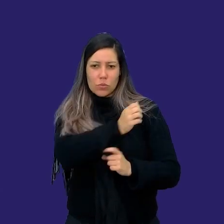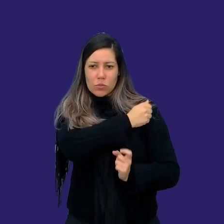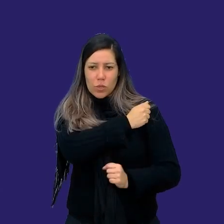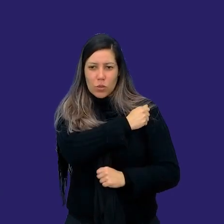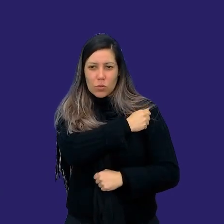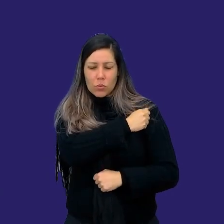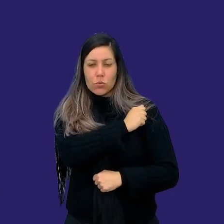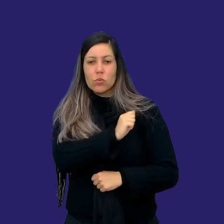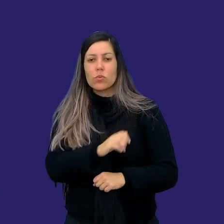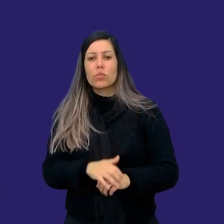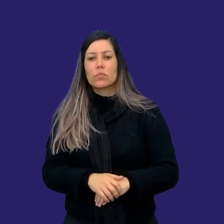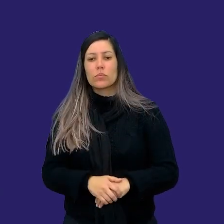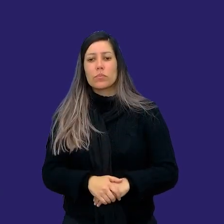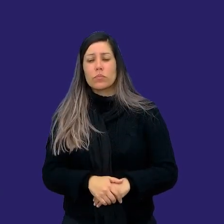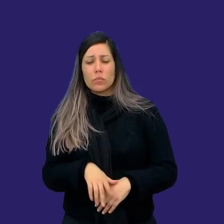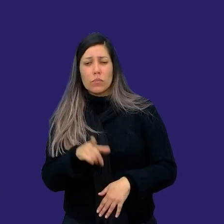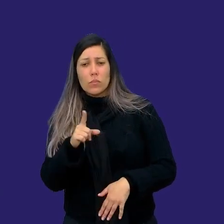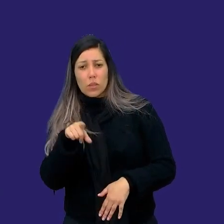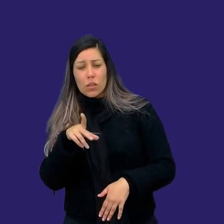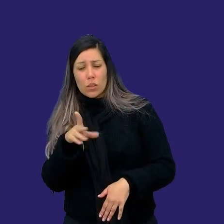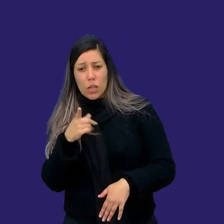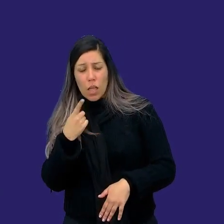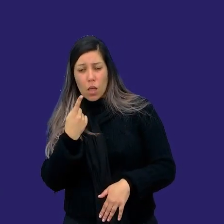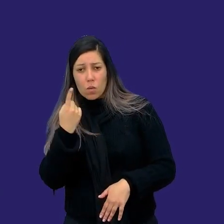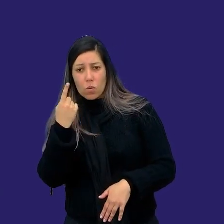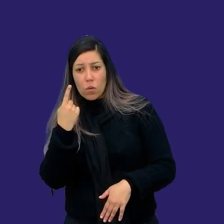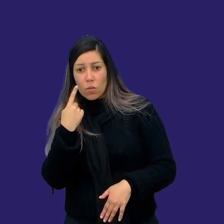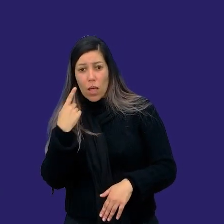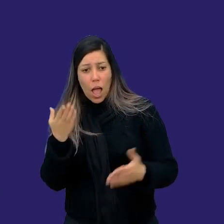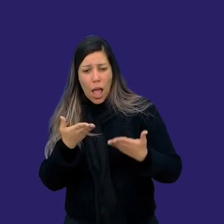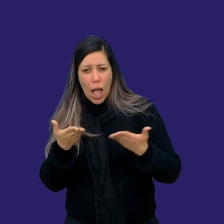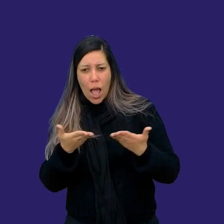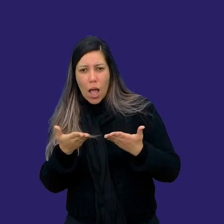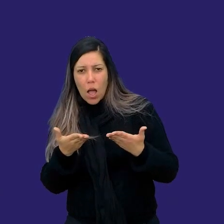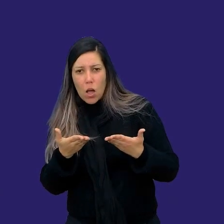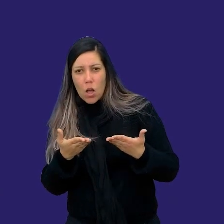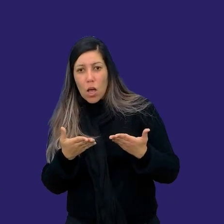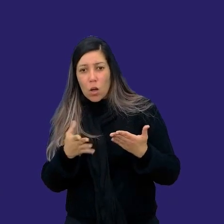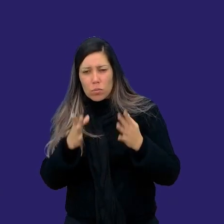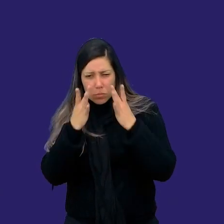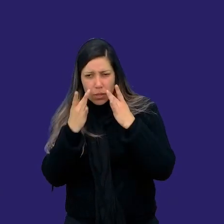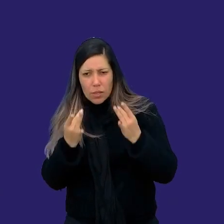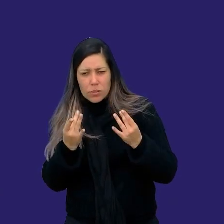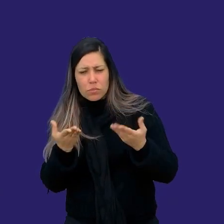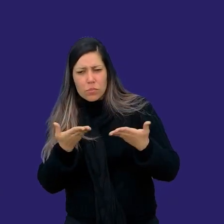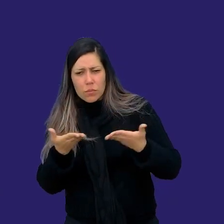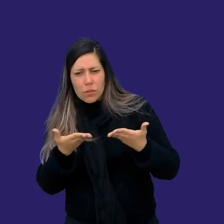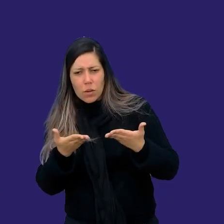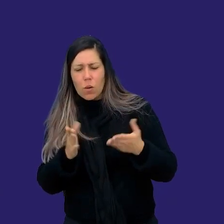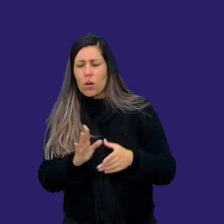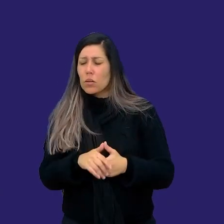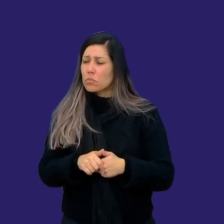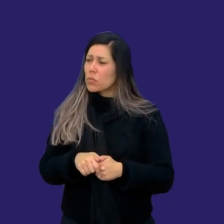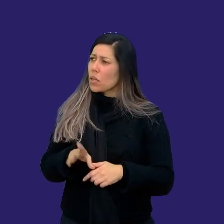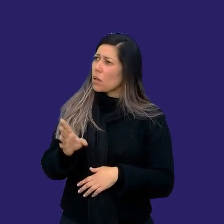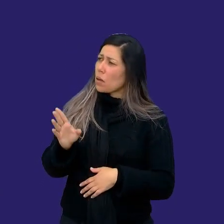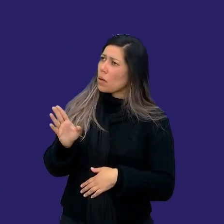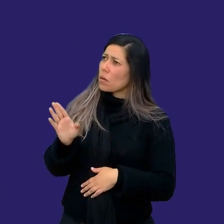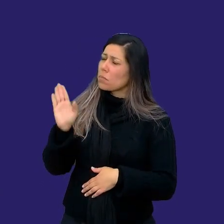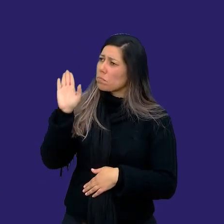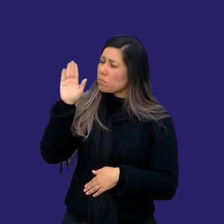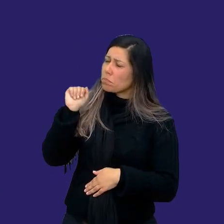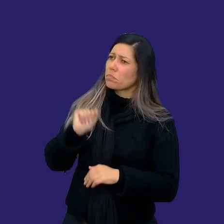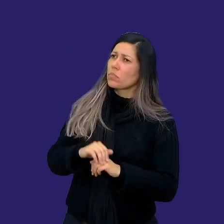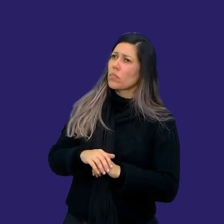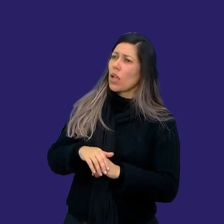vocês para uma coisa que me ocorreu exatamente agora, que é o seguinte: Marco, nós vimos,